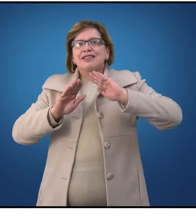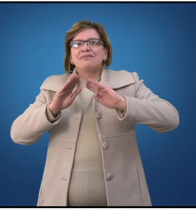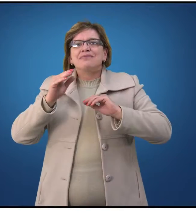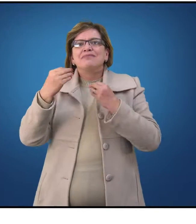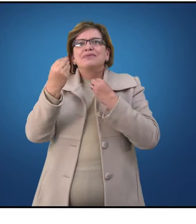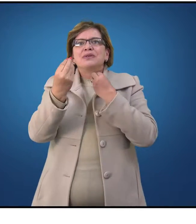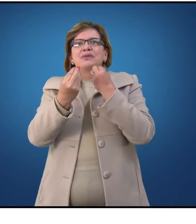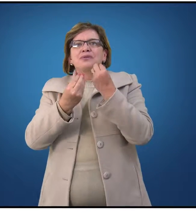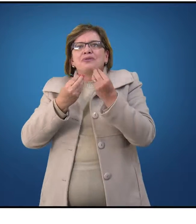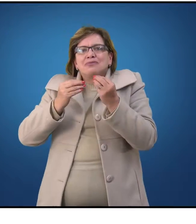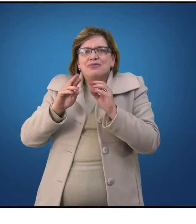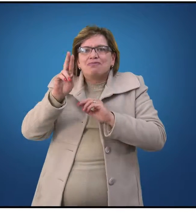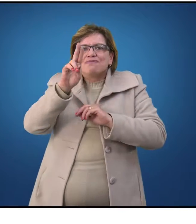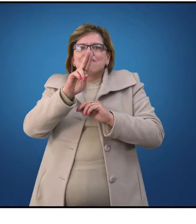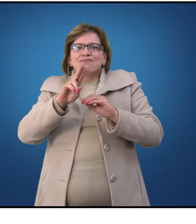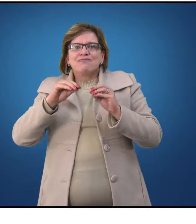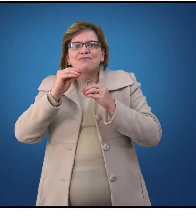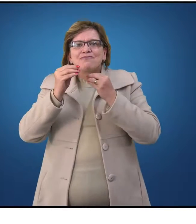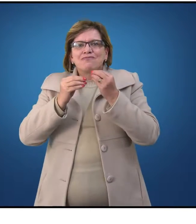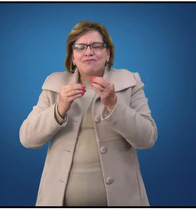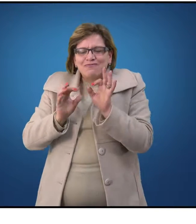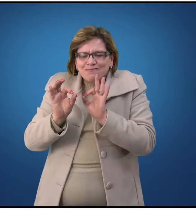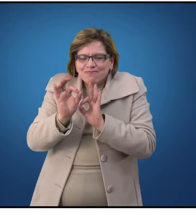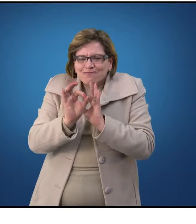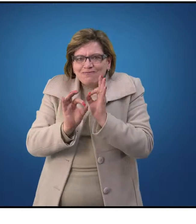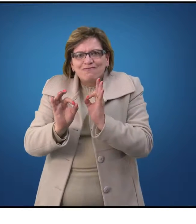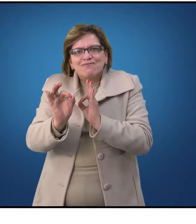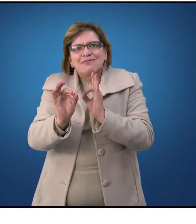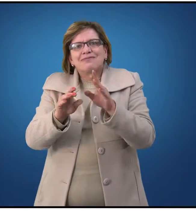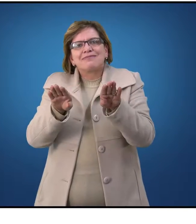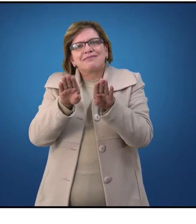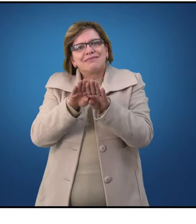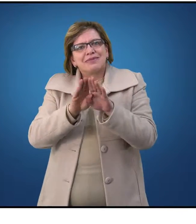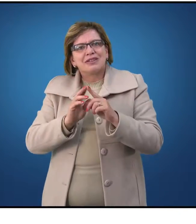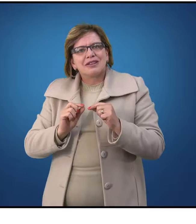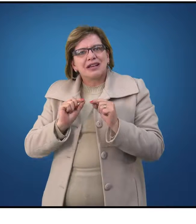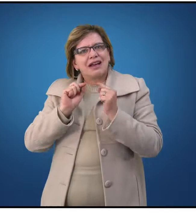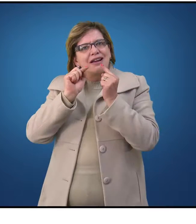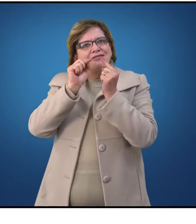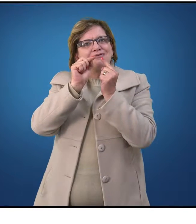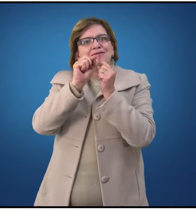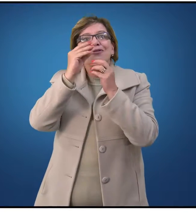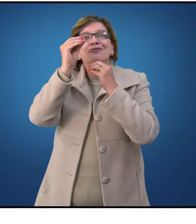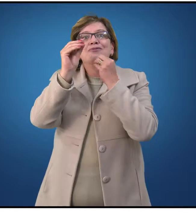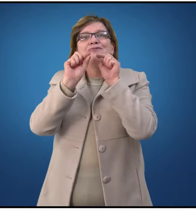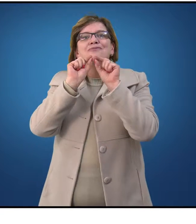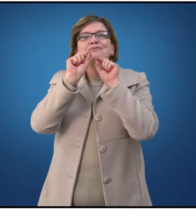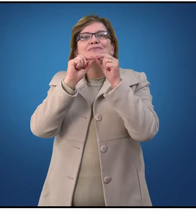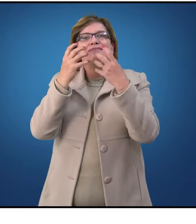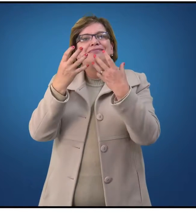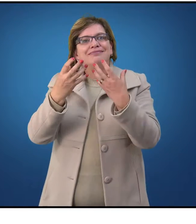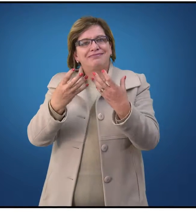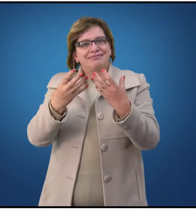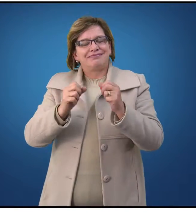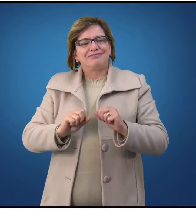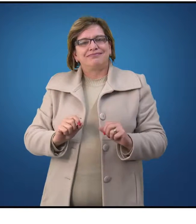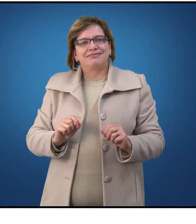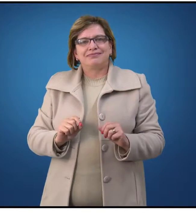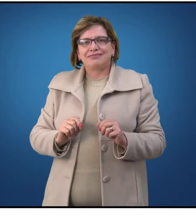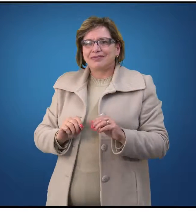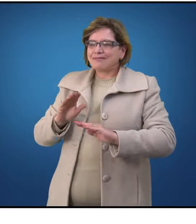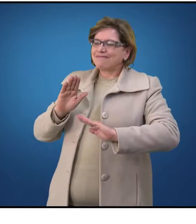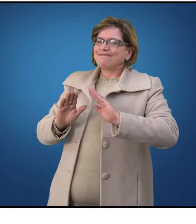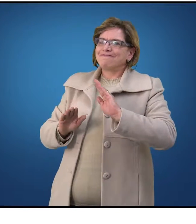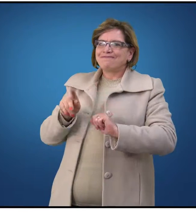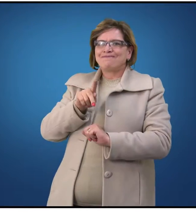são manuseadas, como que elas são manipuladas e a intenção de quem está utilizando dessas tecnologias. Então